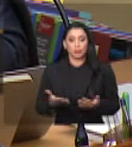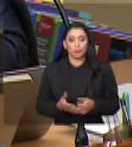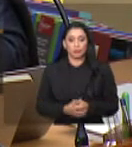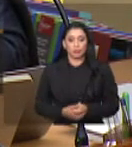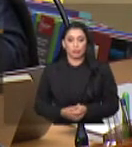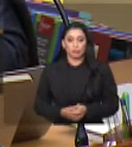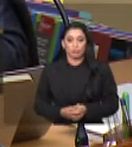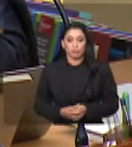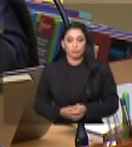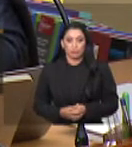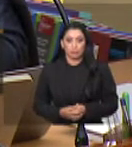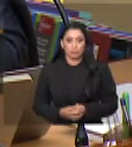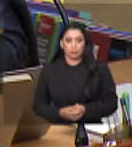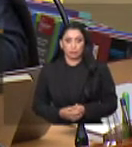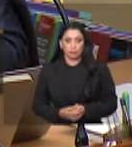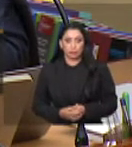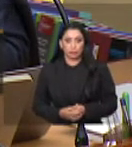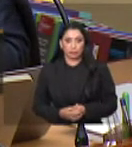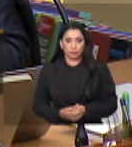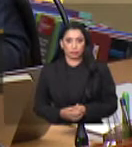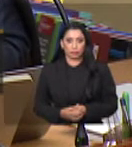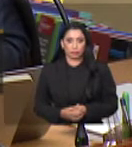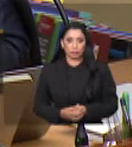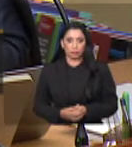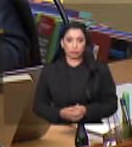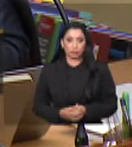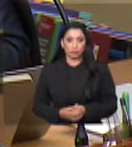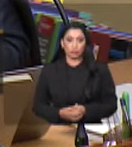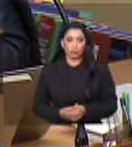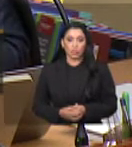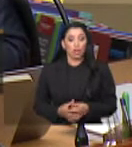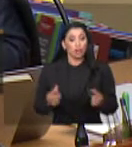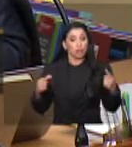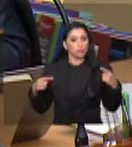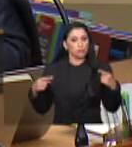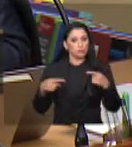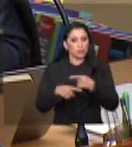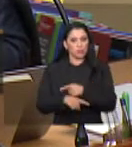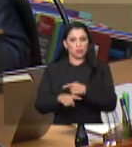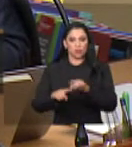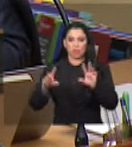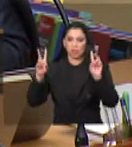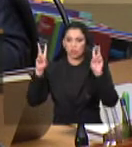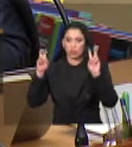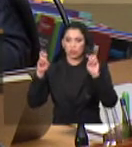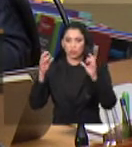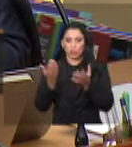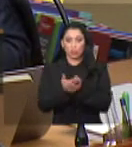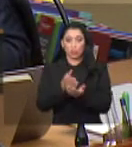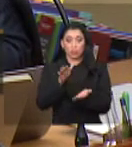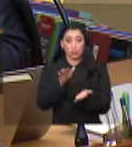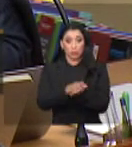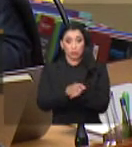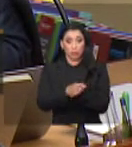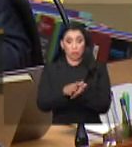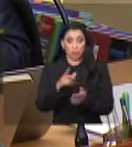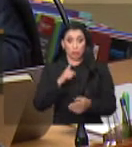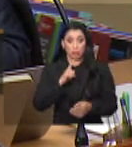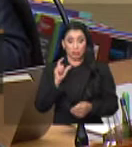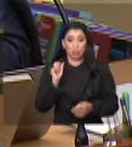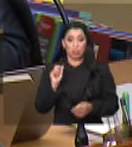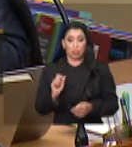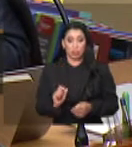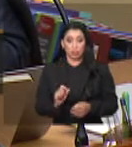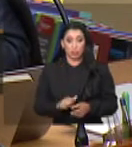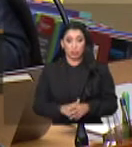permito abrir aqui uma divergência em relação às questões processuais de sua excelência apresentadas por